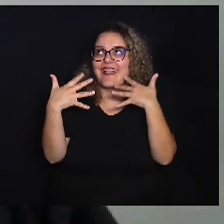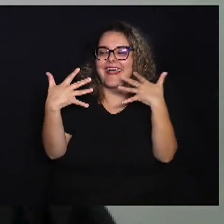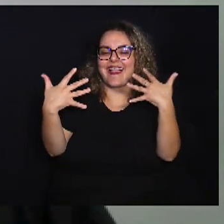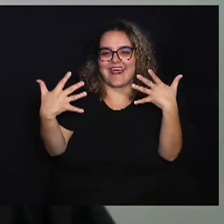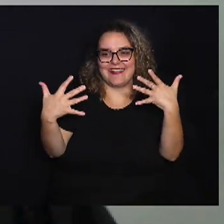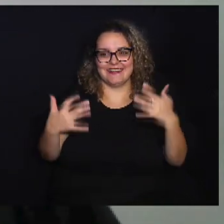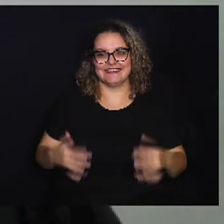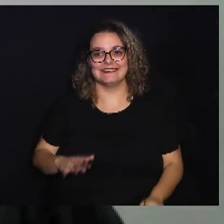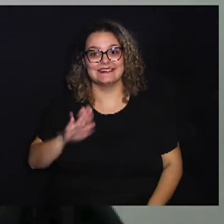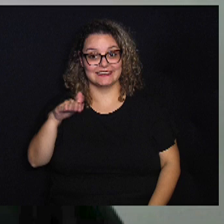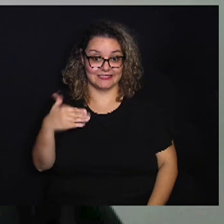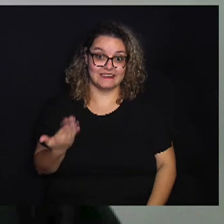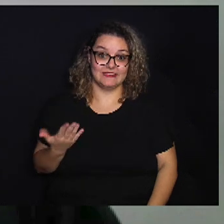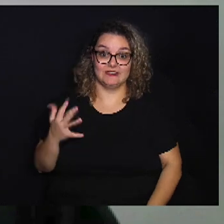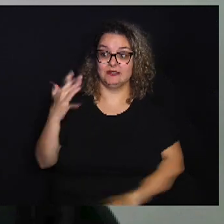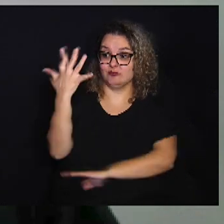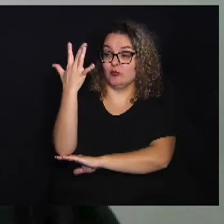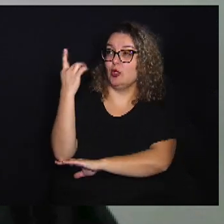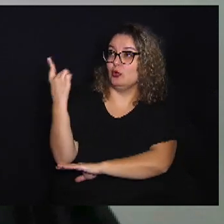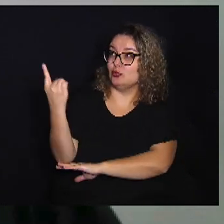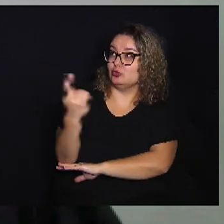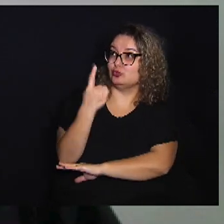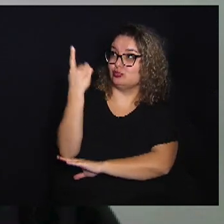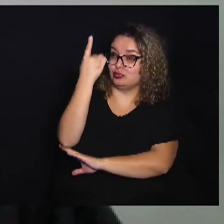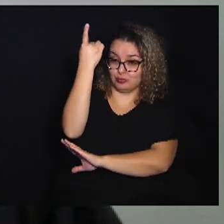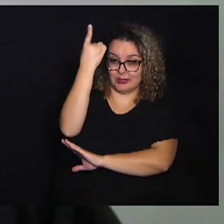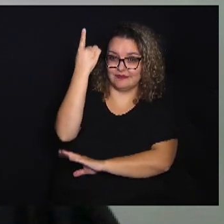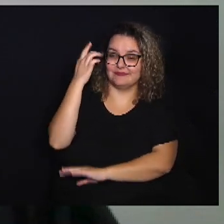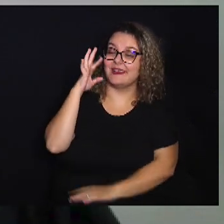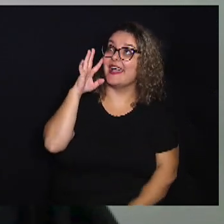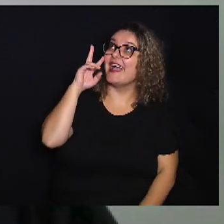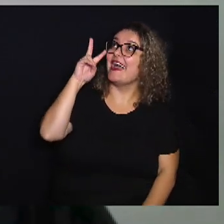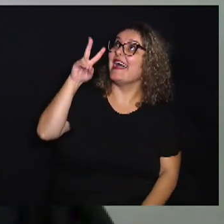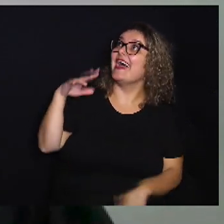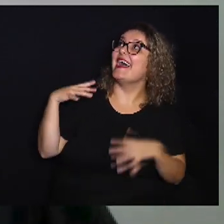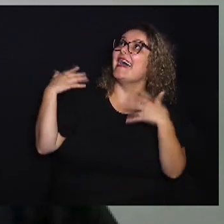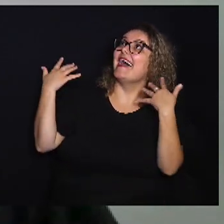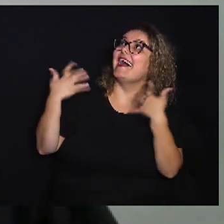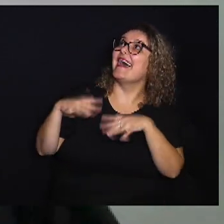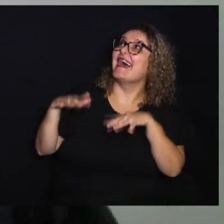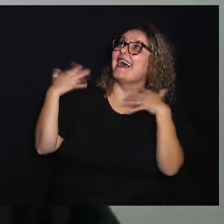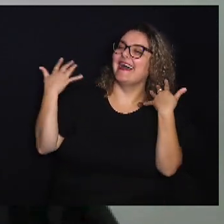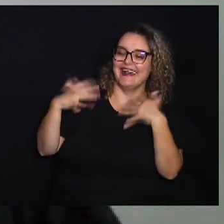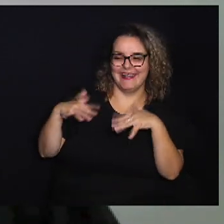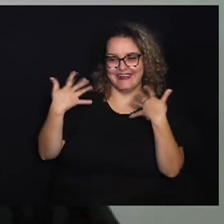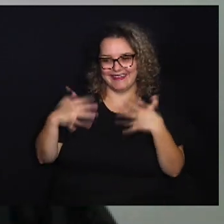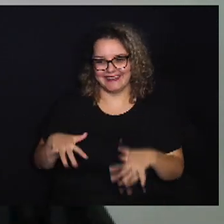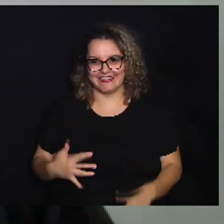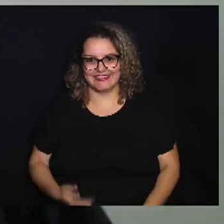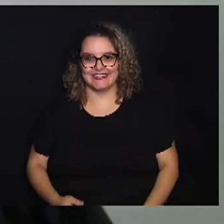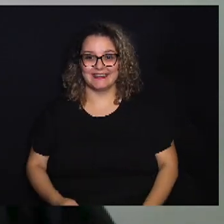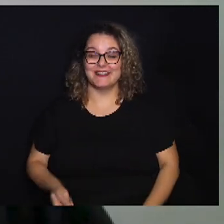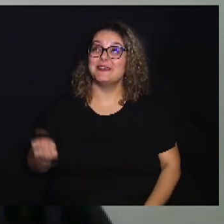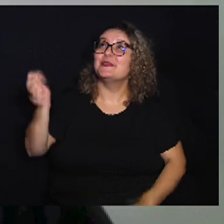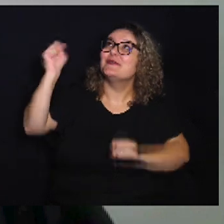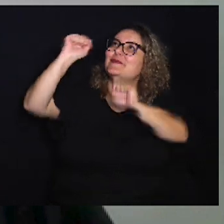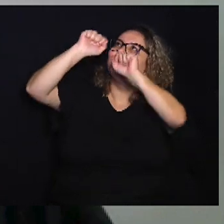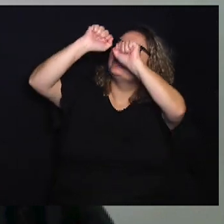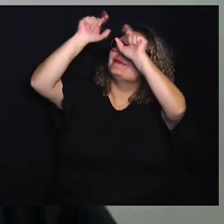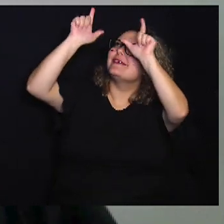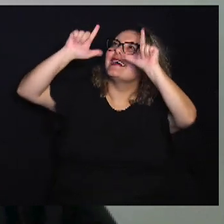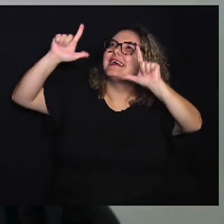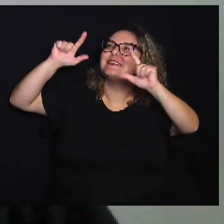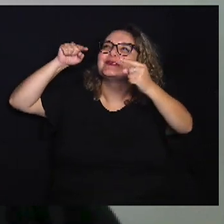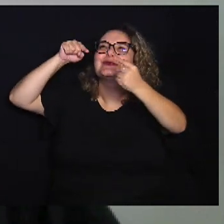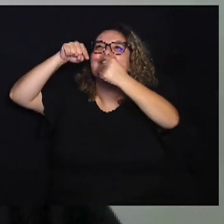que, como são árvores altas, né, a gente olha para cima para ver essas folhas e a gente vê o contraste do azul do céu com o amarelo